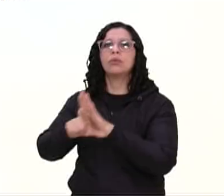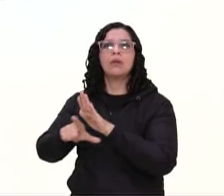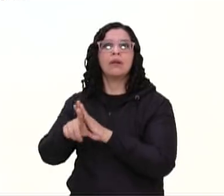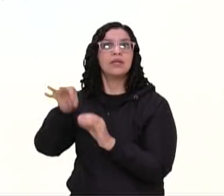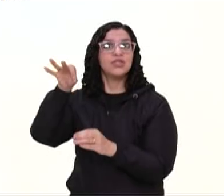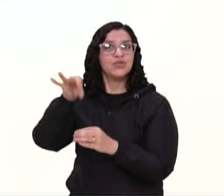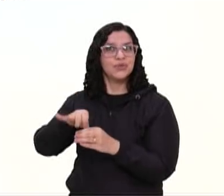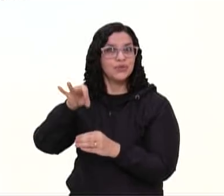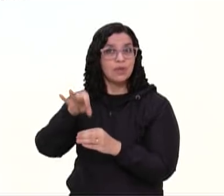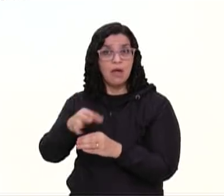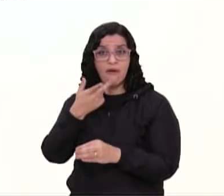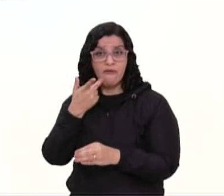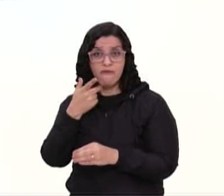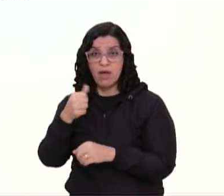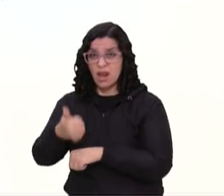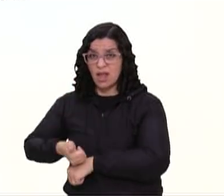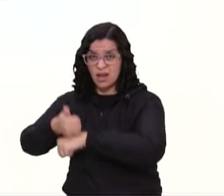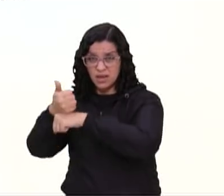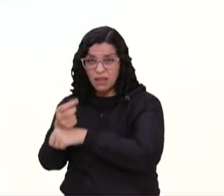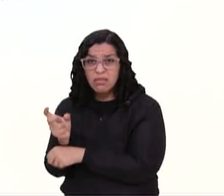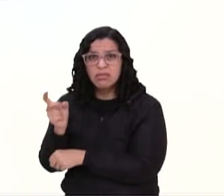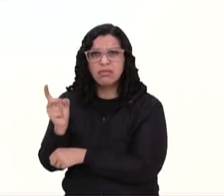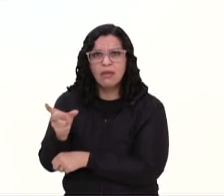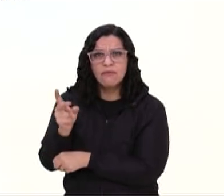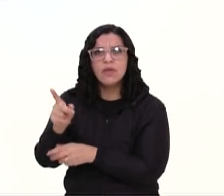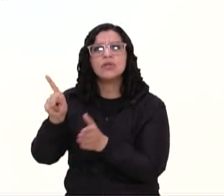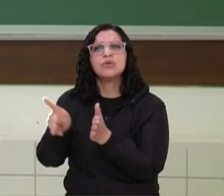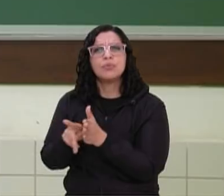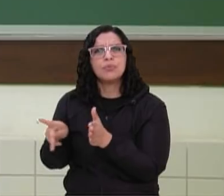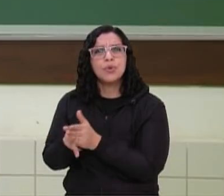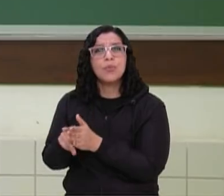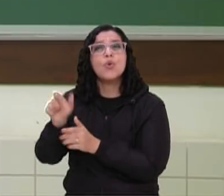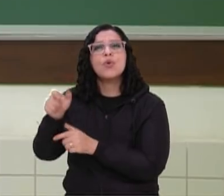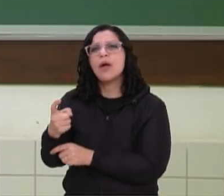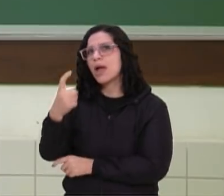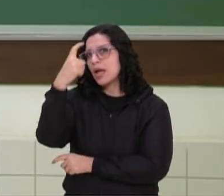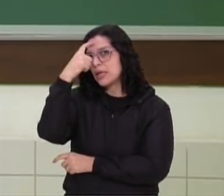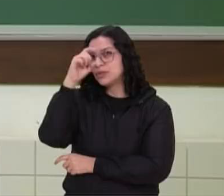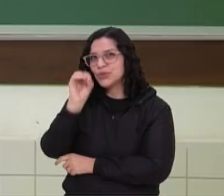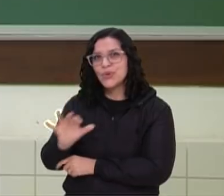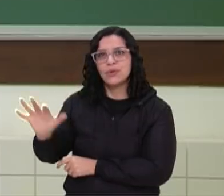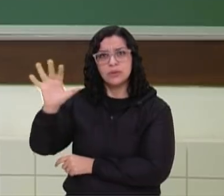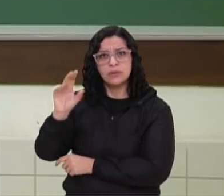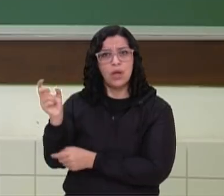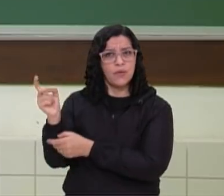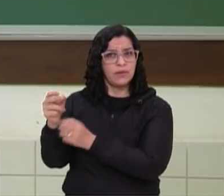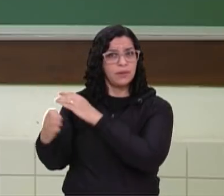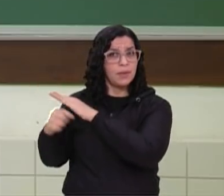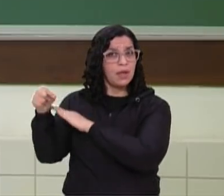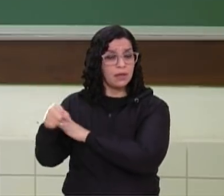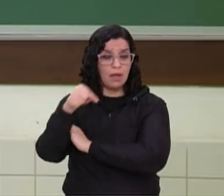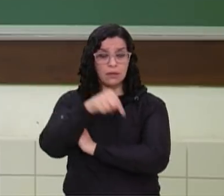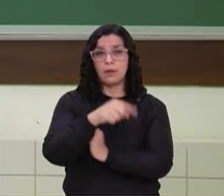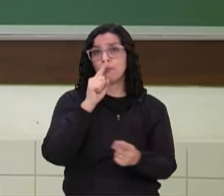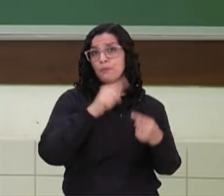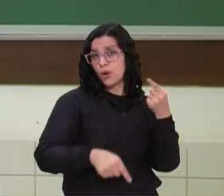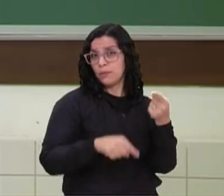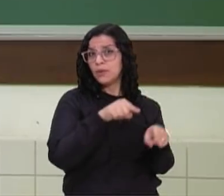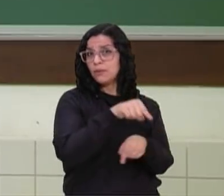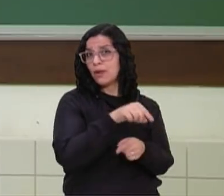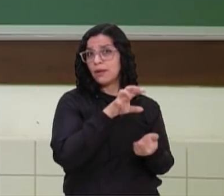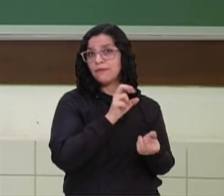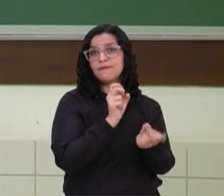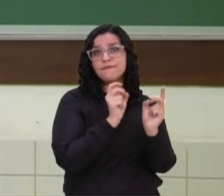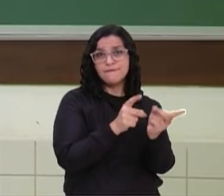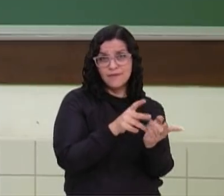que estabelecia o monopólio do chá pela Companhia das Índias Ocidentais. Vamos lembrar que os colonos da Nova Inglaterra, muitos